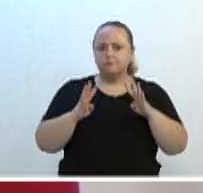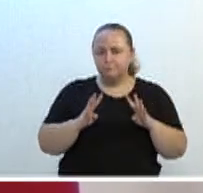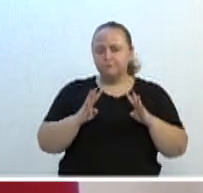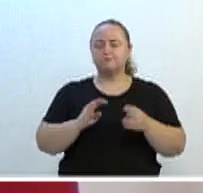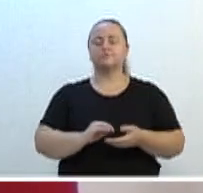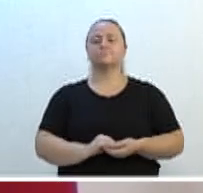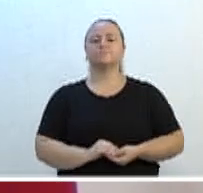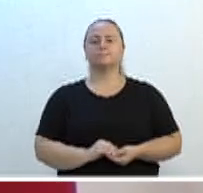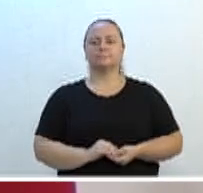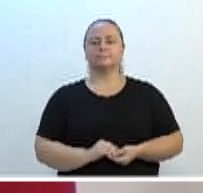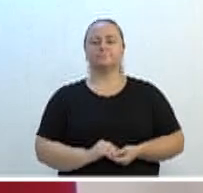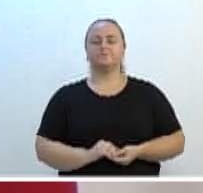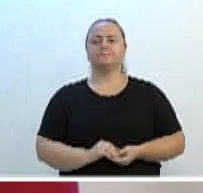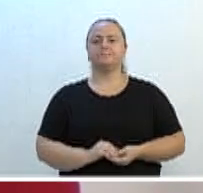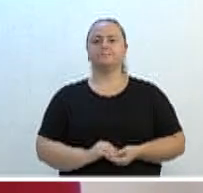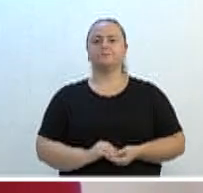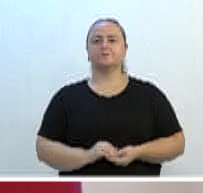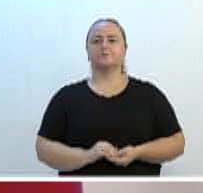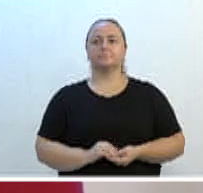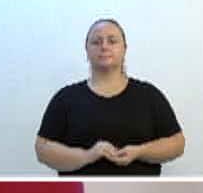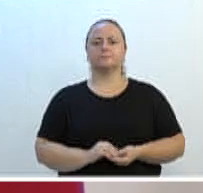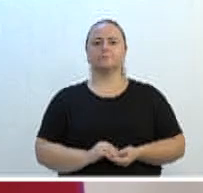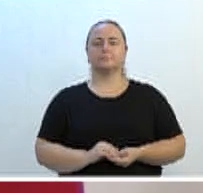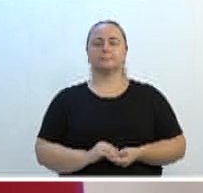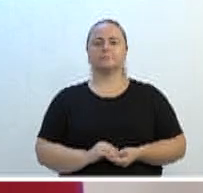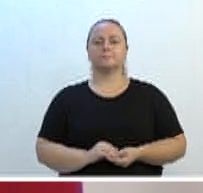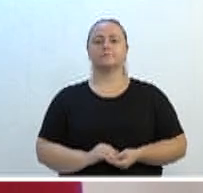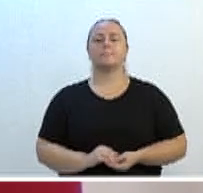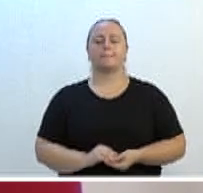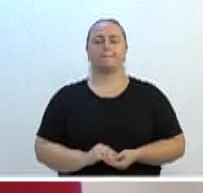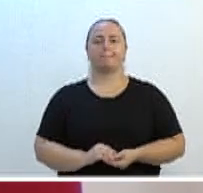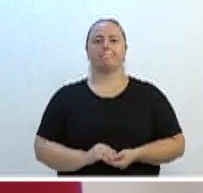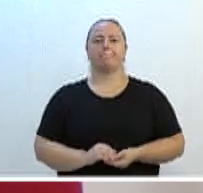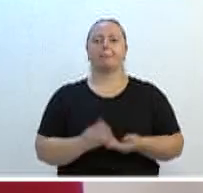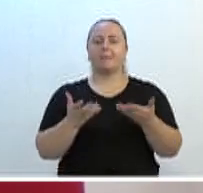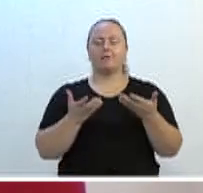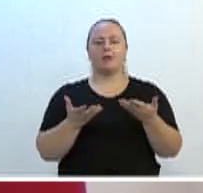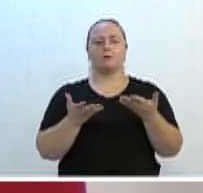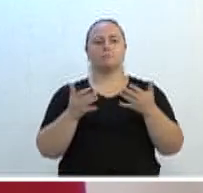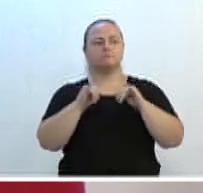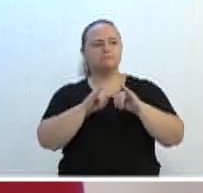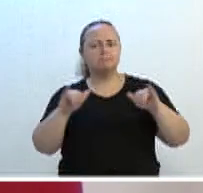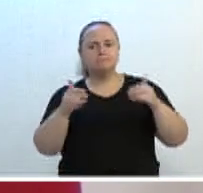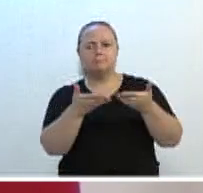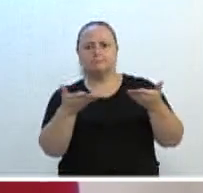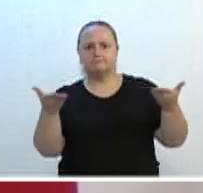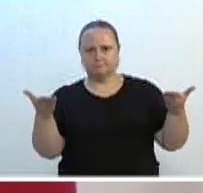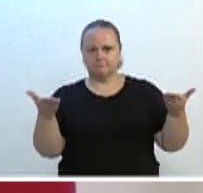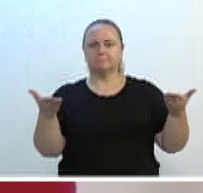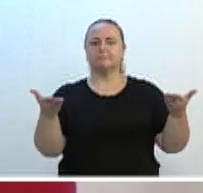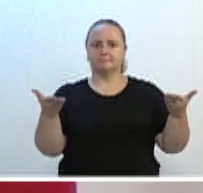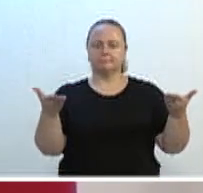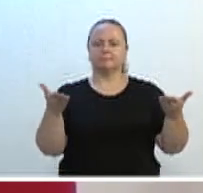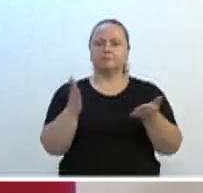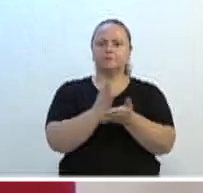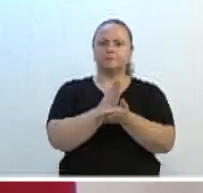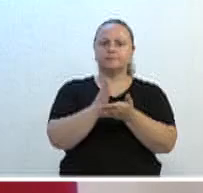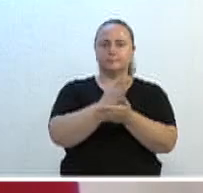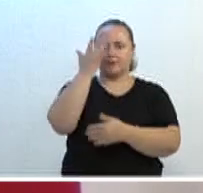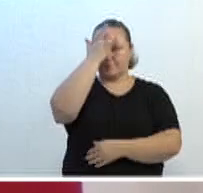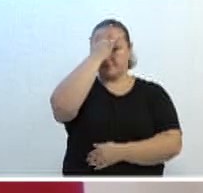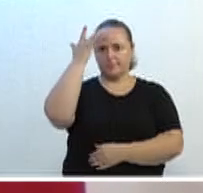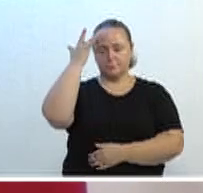cumprimentos. Quero deixar um recado aqui para algumas pessoas da